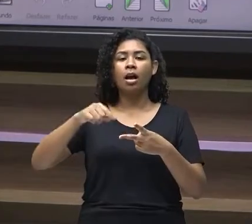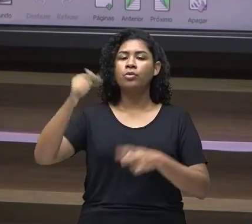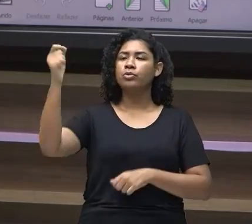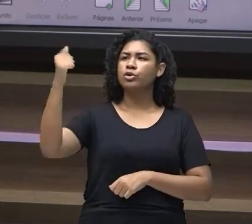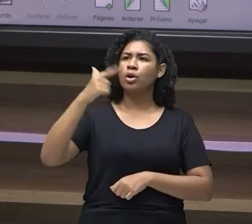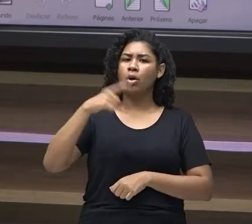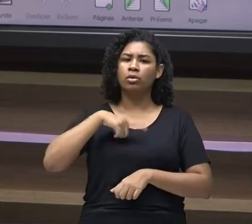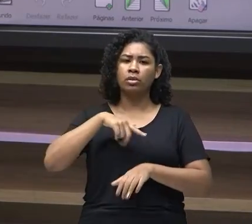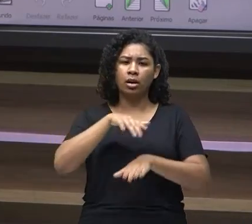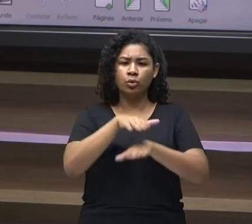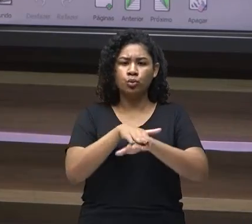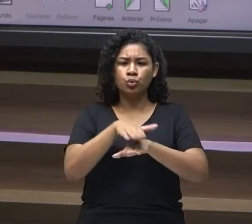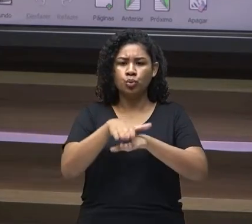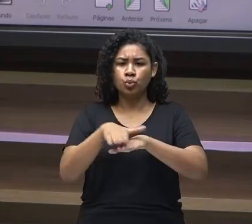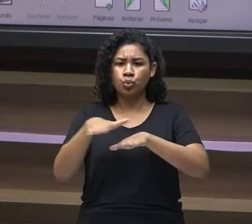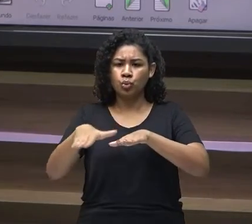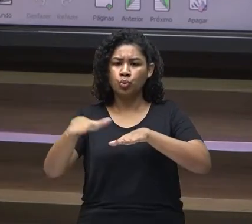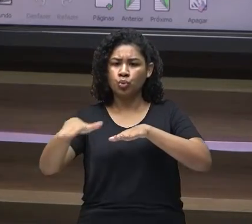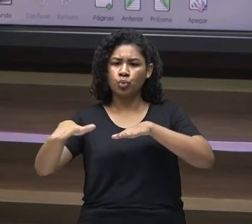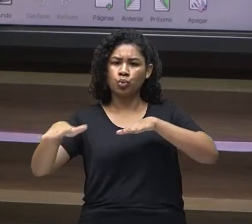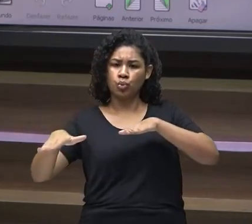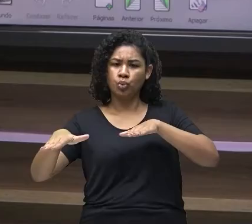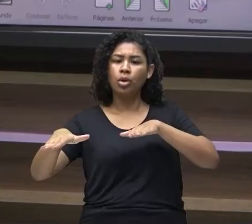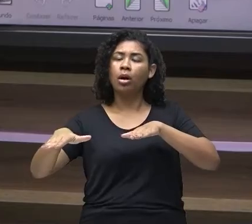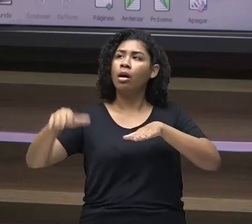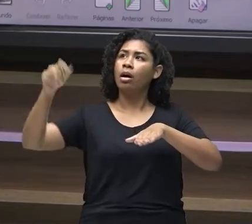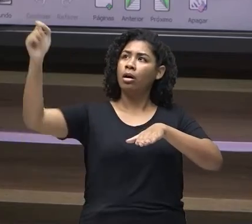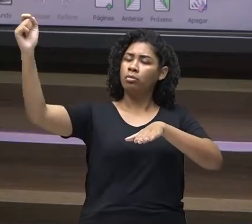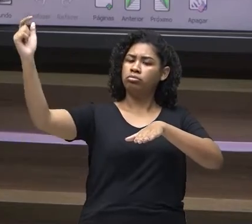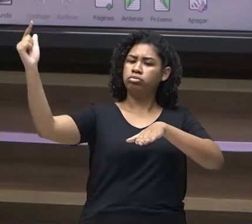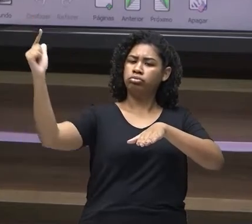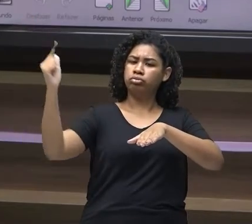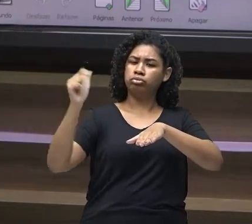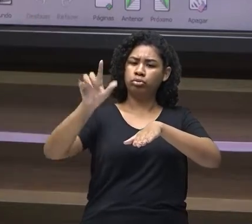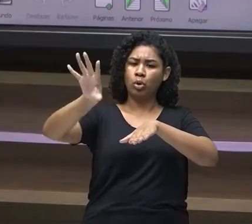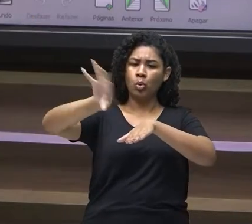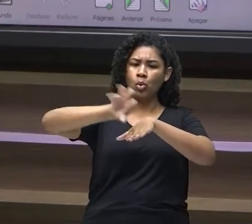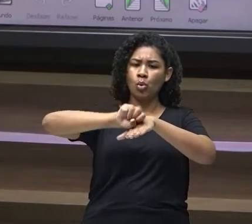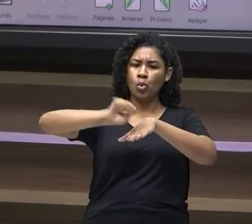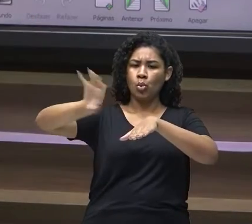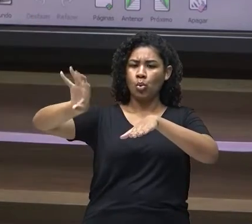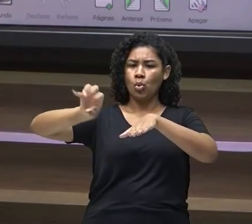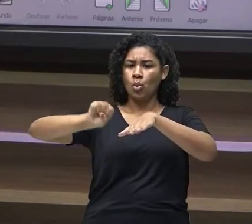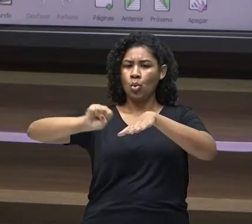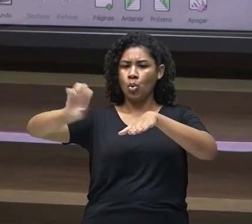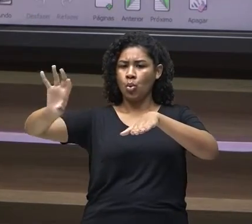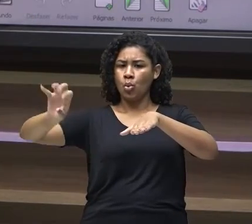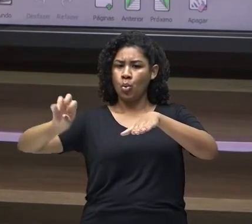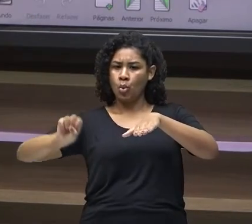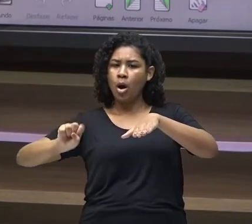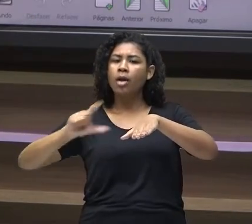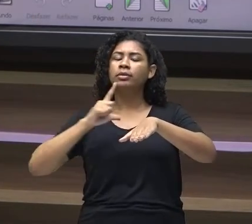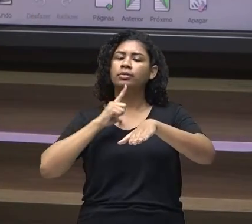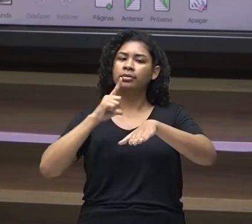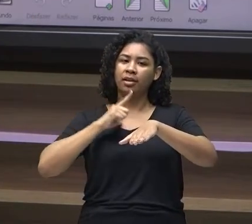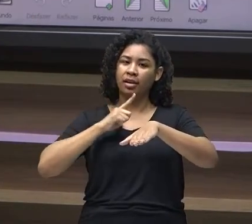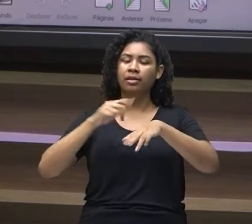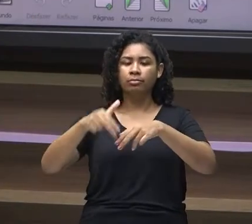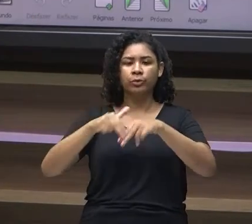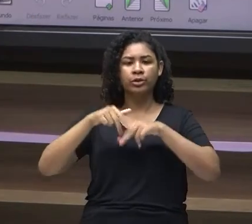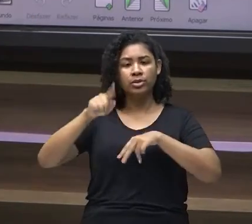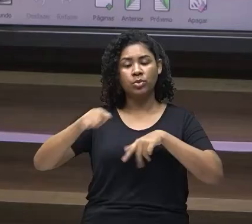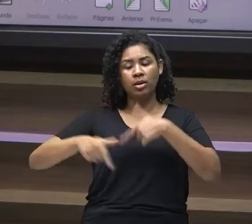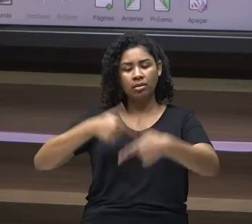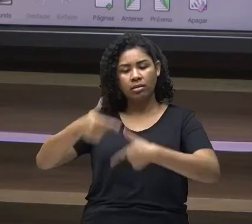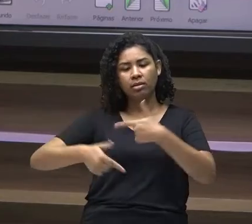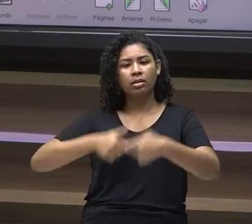A usina solar, onde ela utiliza ali, ó, a luz do sol para que aconteça o quê? A transformação